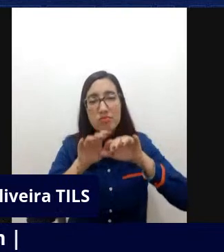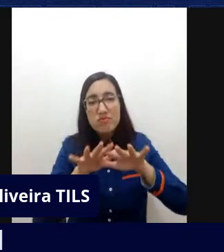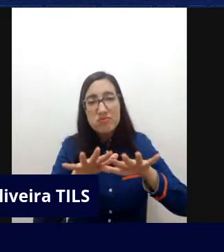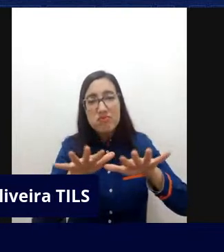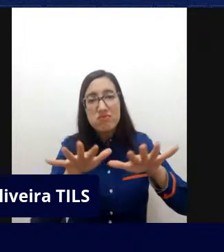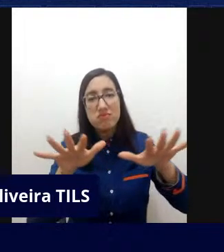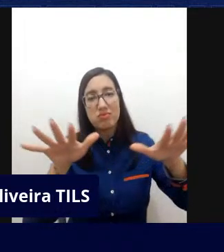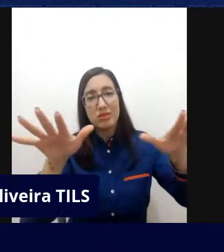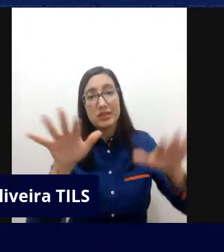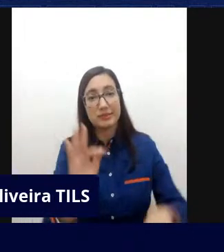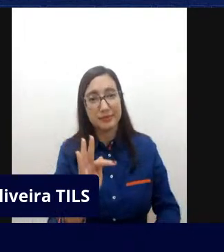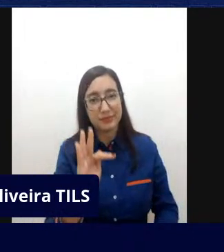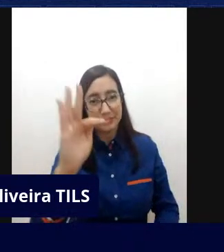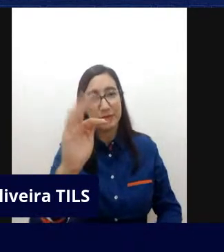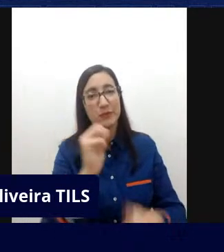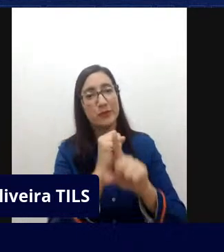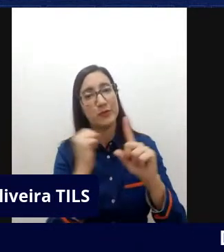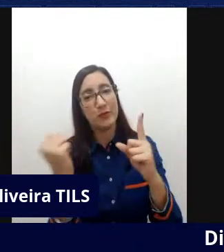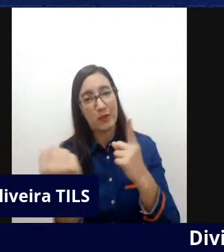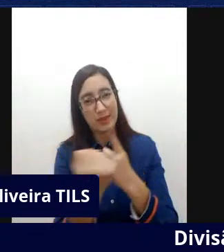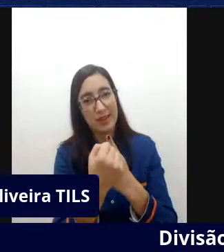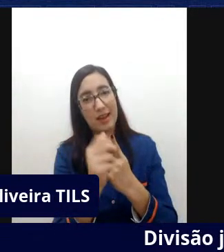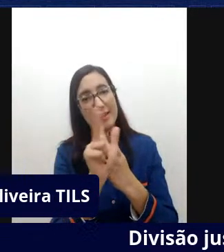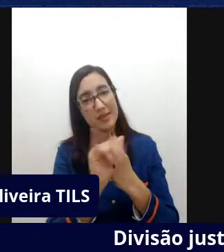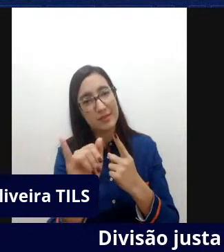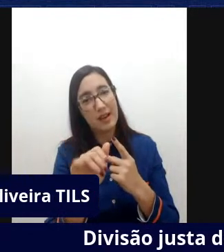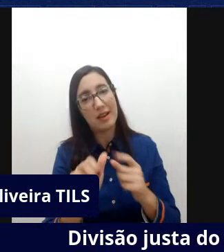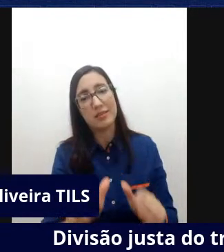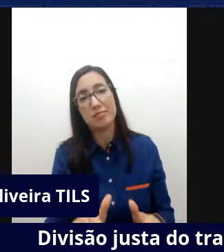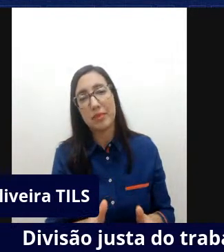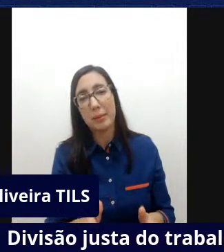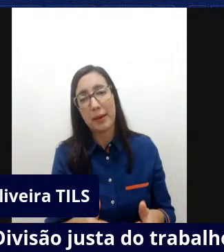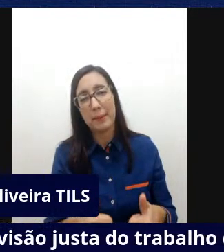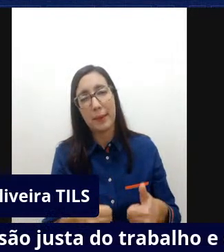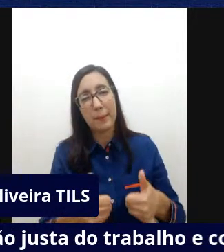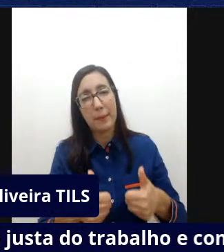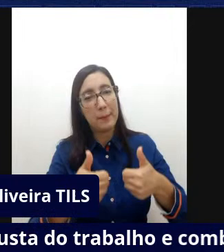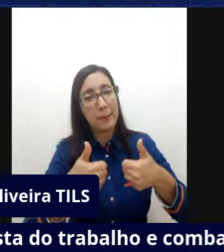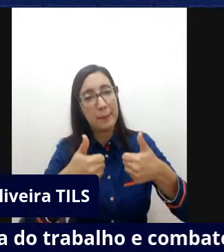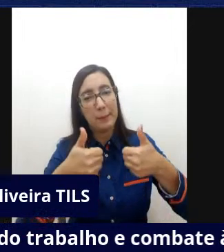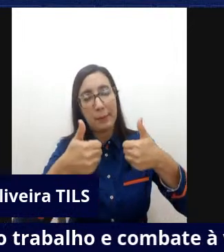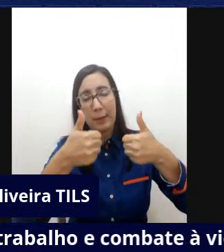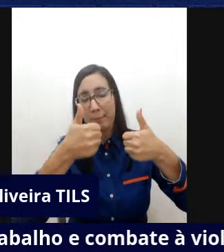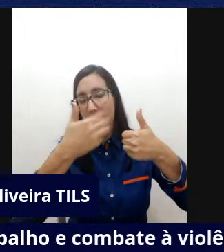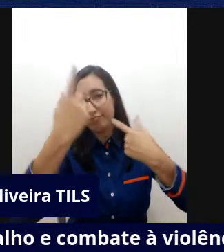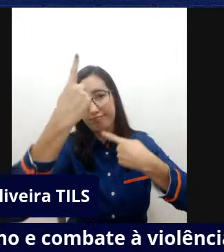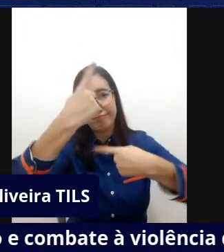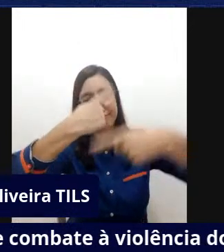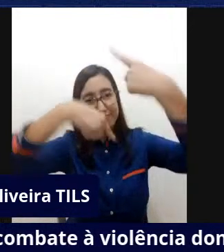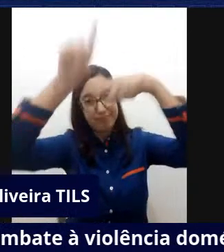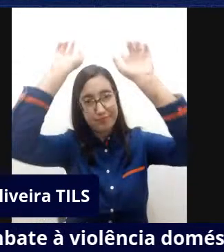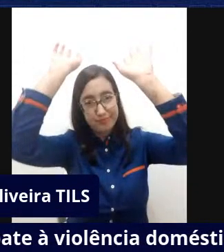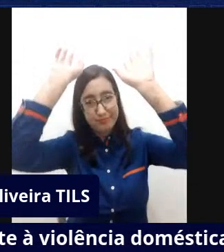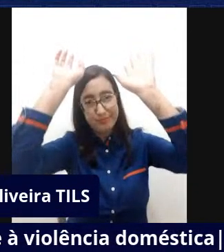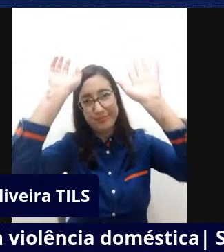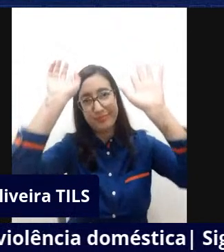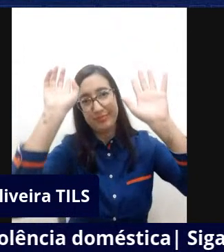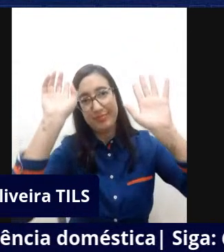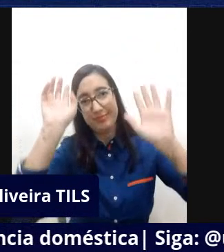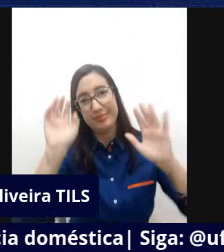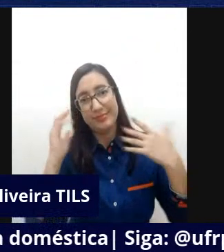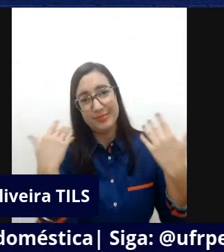ter atingido um grau de evolução tão grande que, bem, aí a gente vai